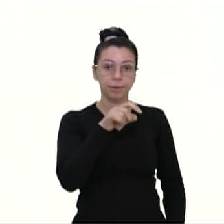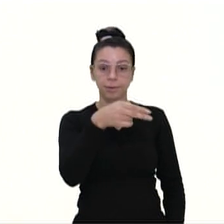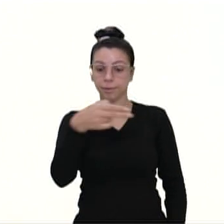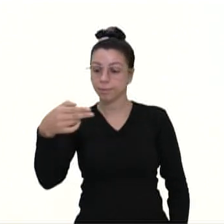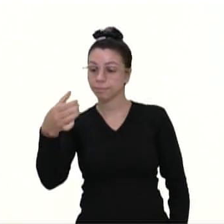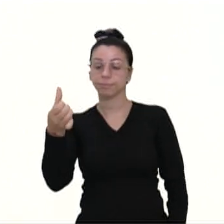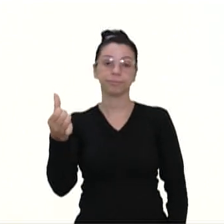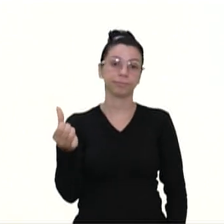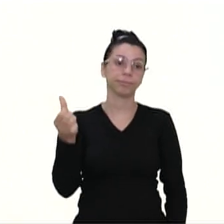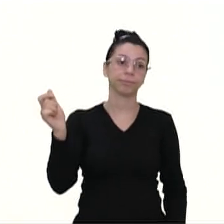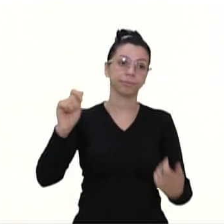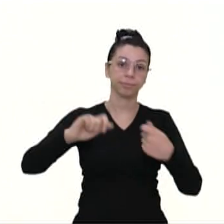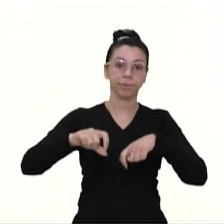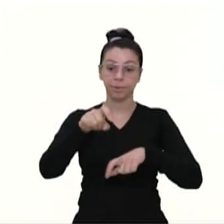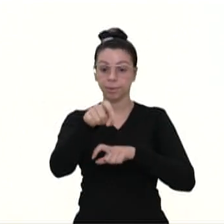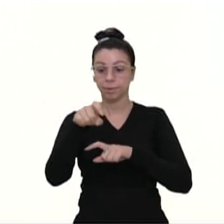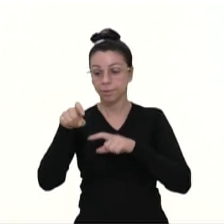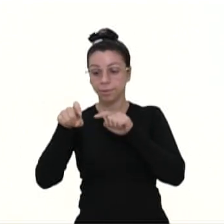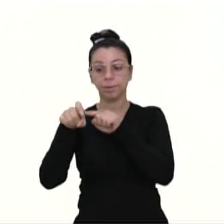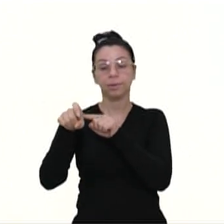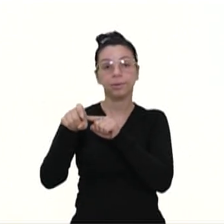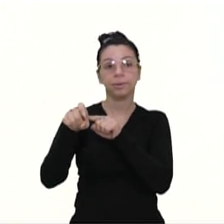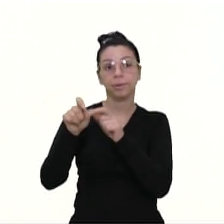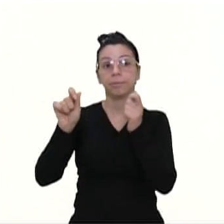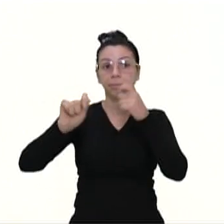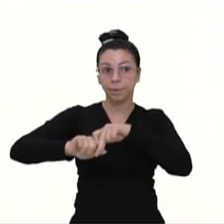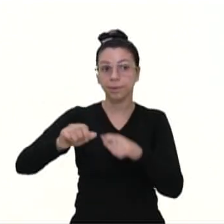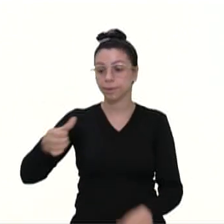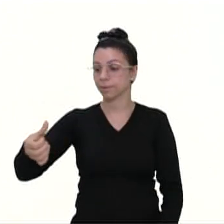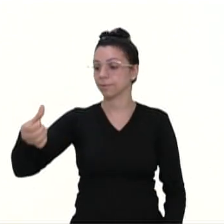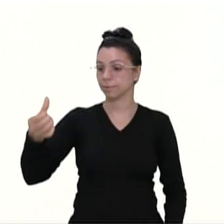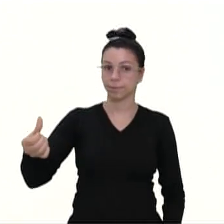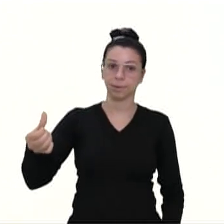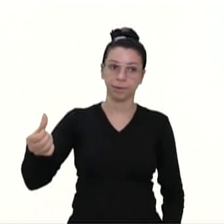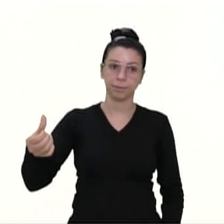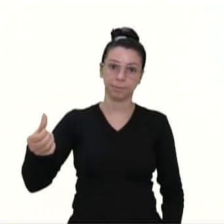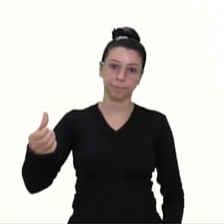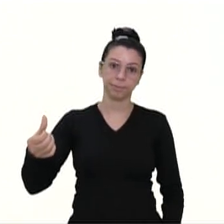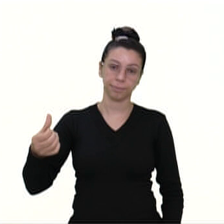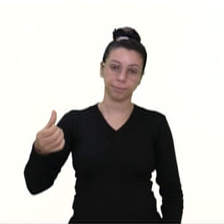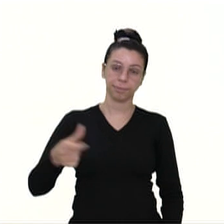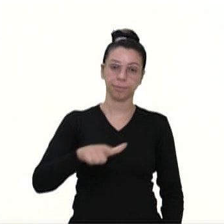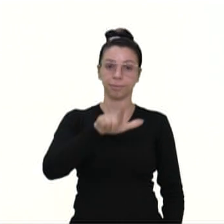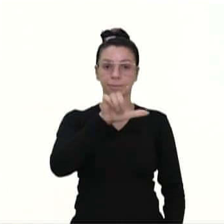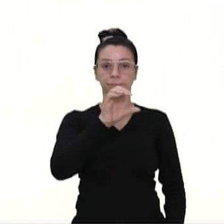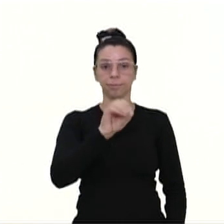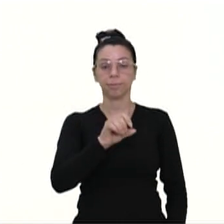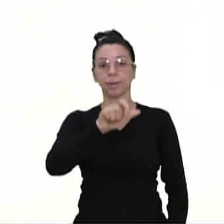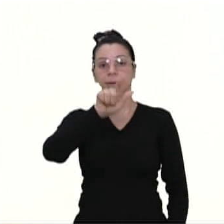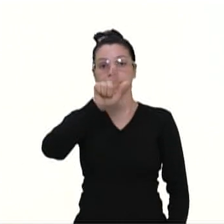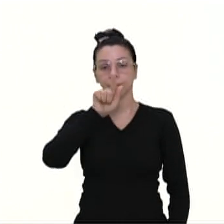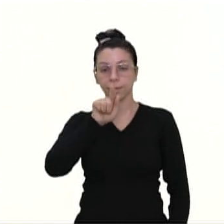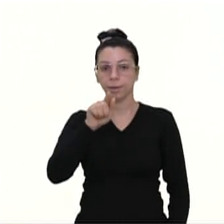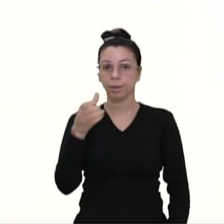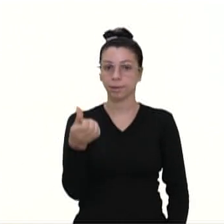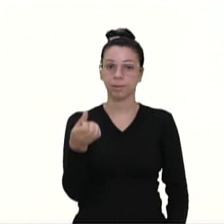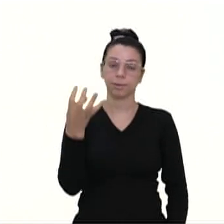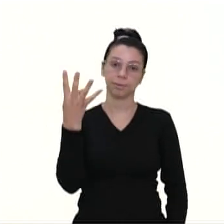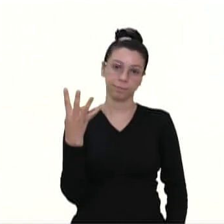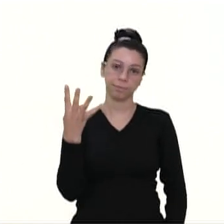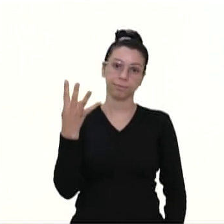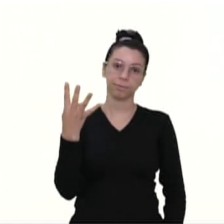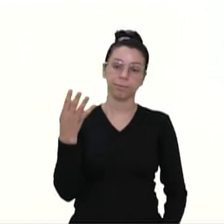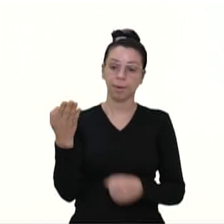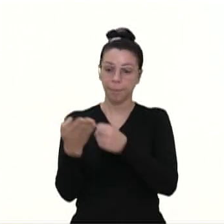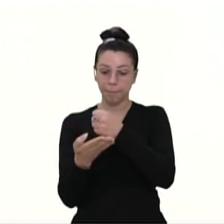eu preciso que o x tem que ser 6 para que realmente eu tenha aqui log de 64 na base 5 igual a